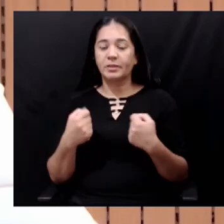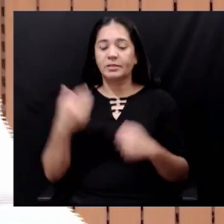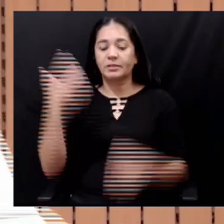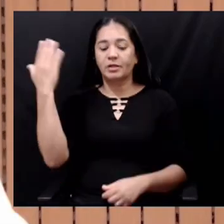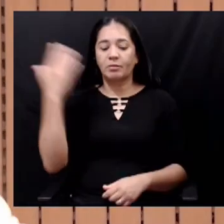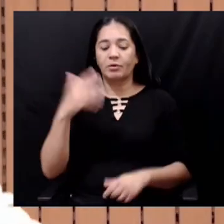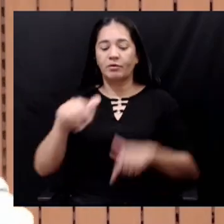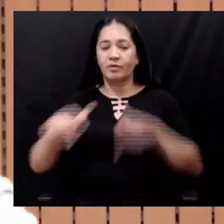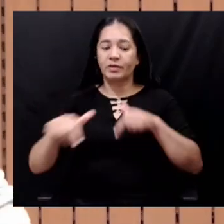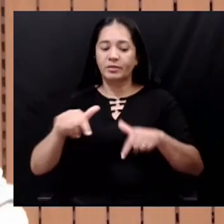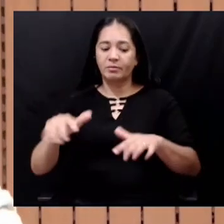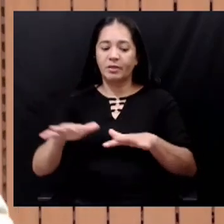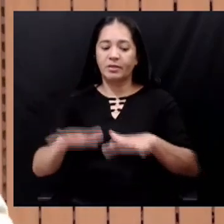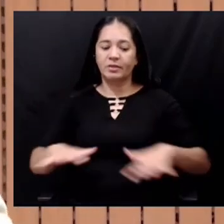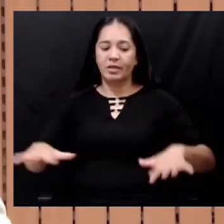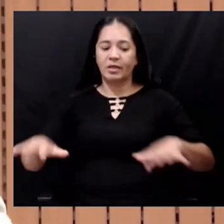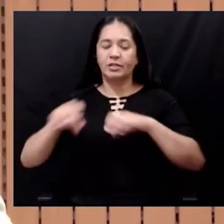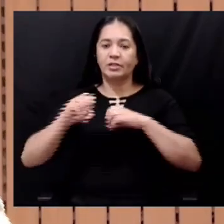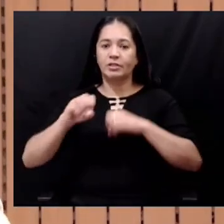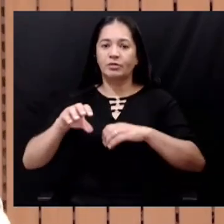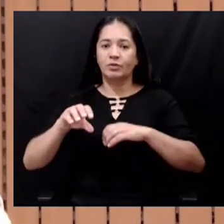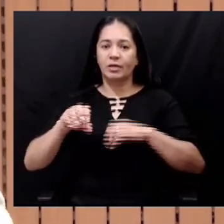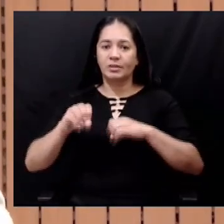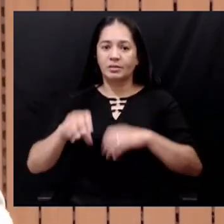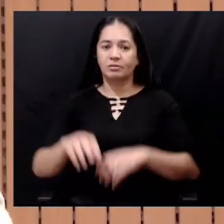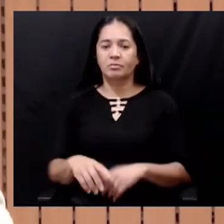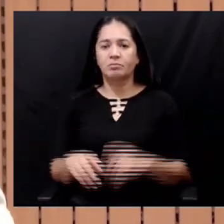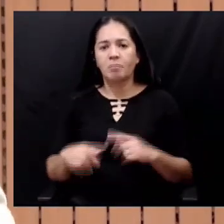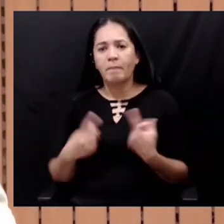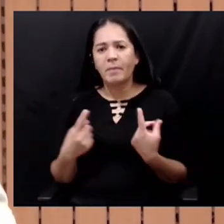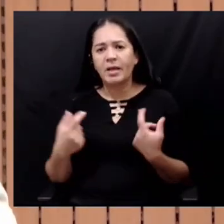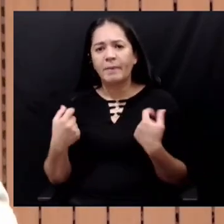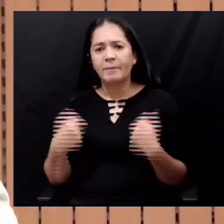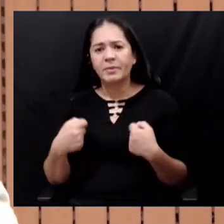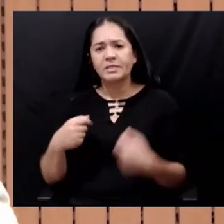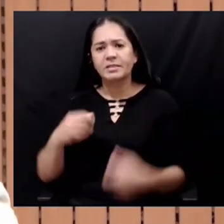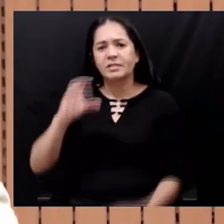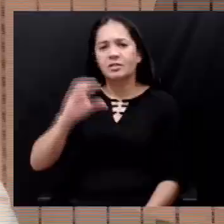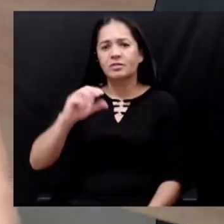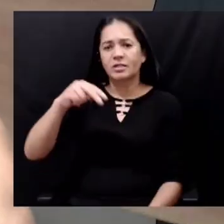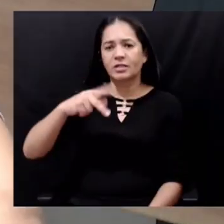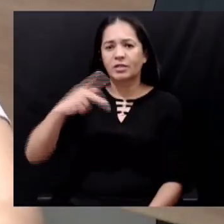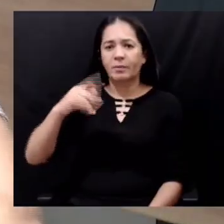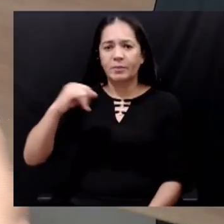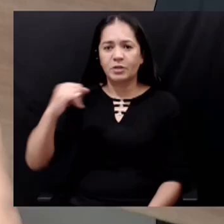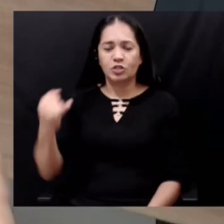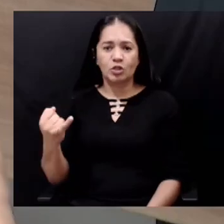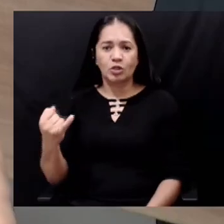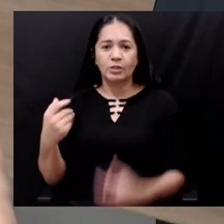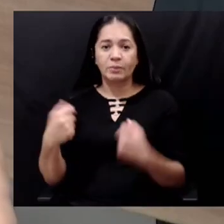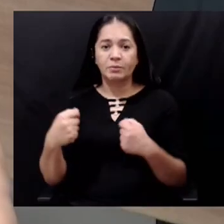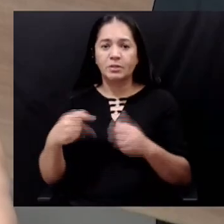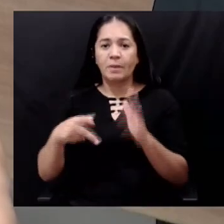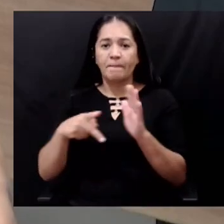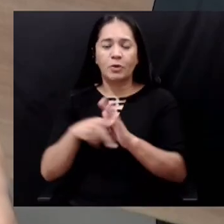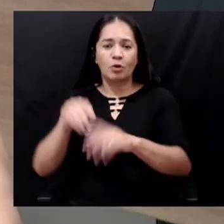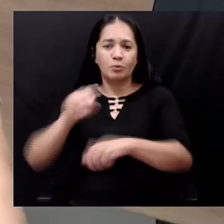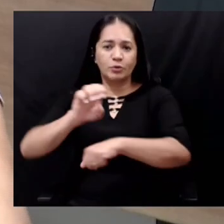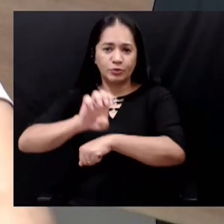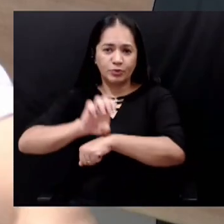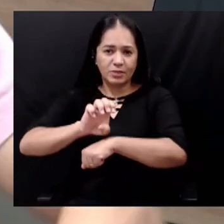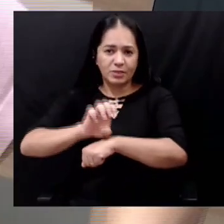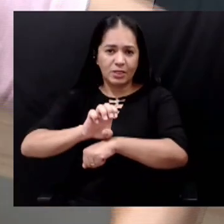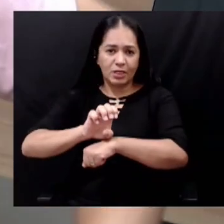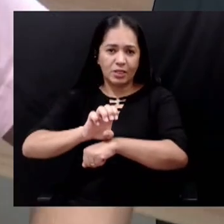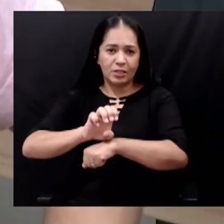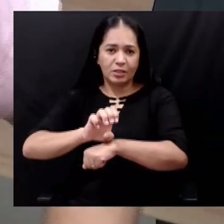E tem que ser, esse CNPJ, no caso, ele tem que ser do estado onde está localizado o cursinho, ou não necessariamente?